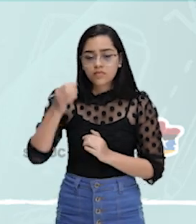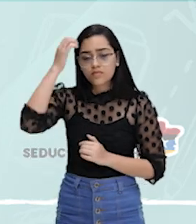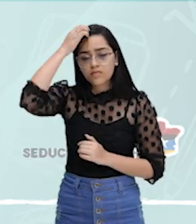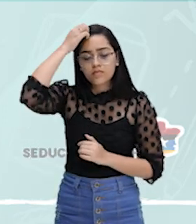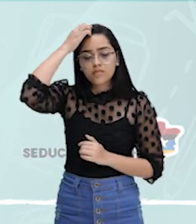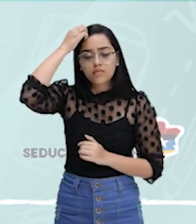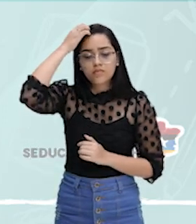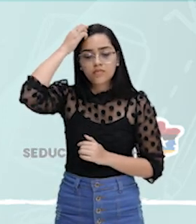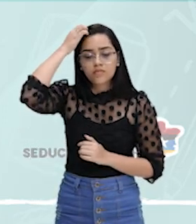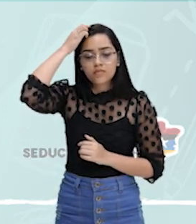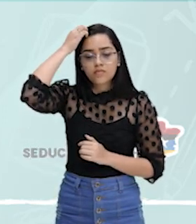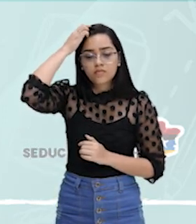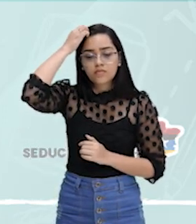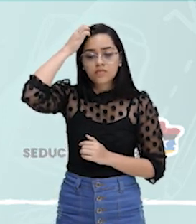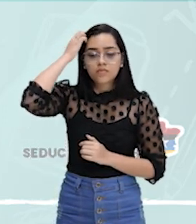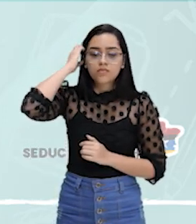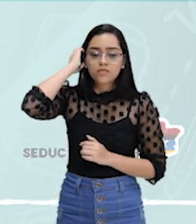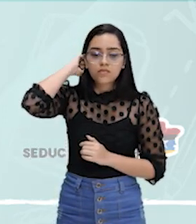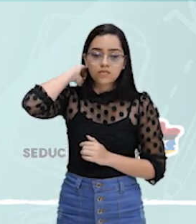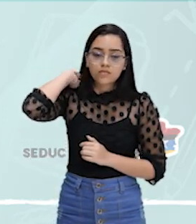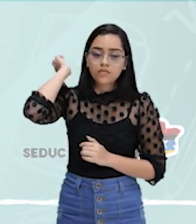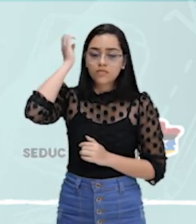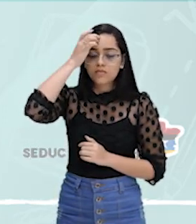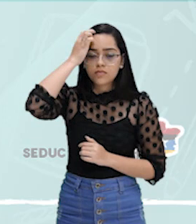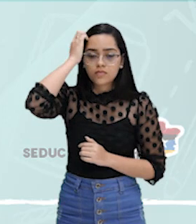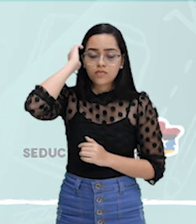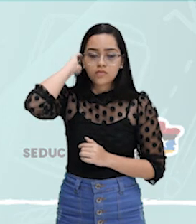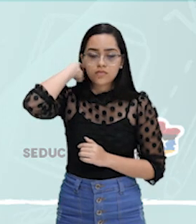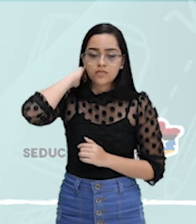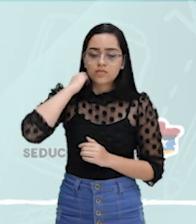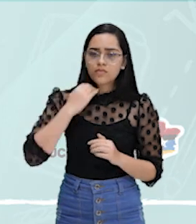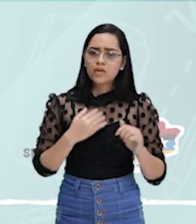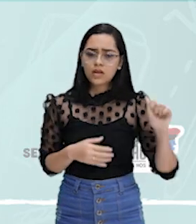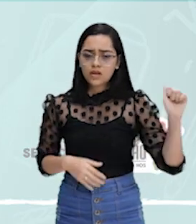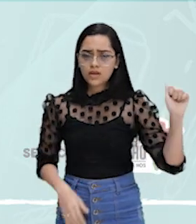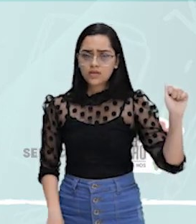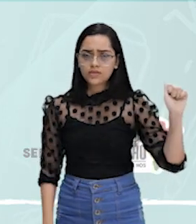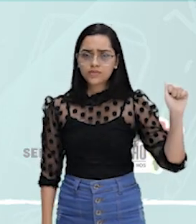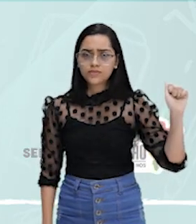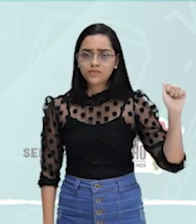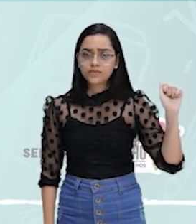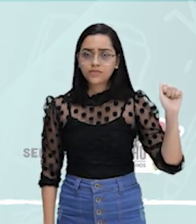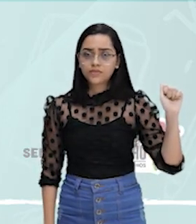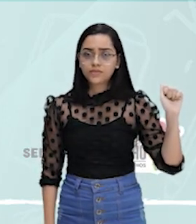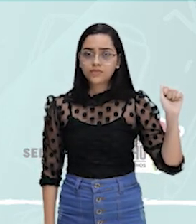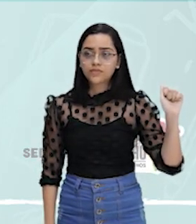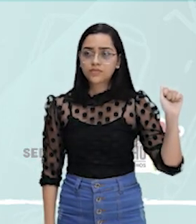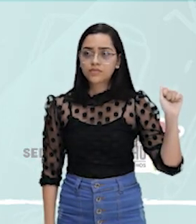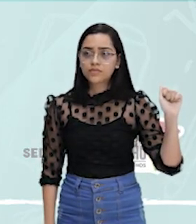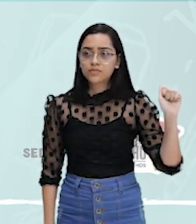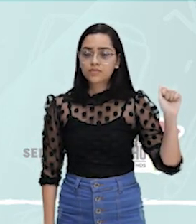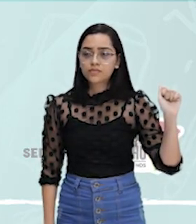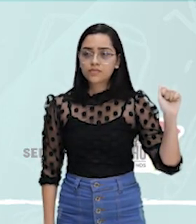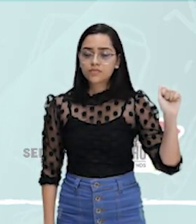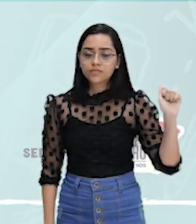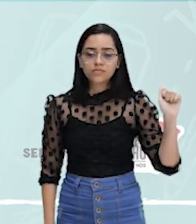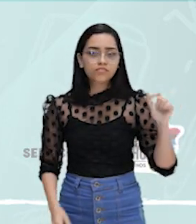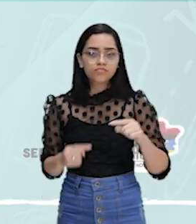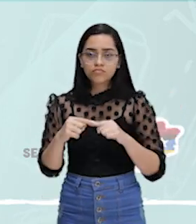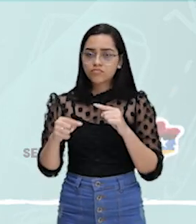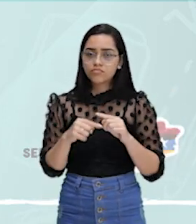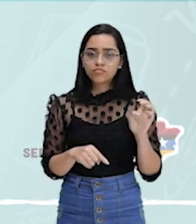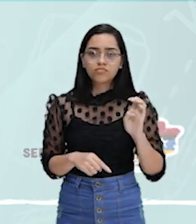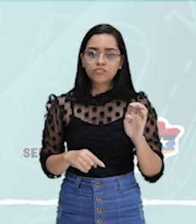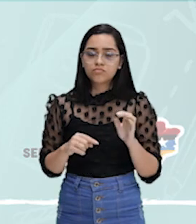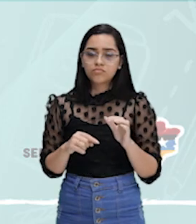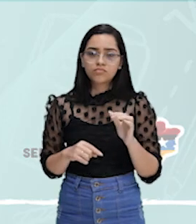1988. O cartaz, olha só, refere-se à lei que permitir o casamento homoafetivo, não tem nada a ver com